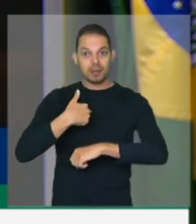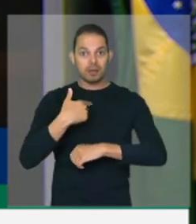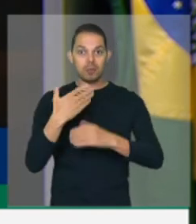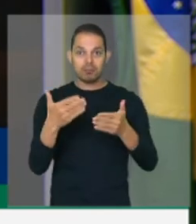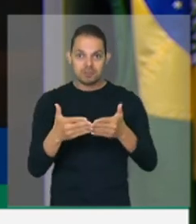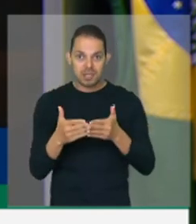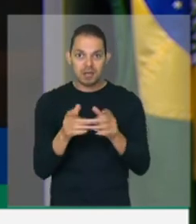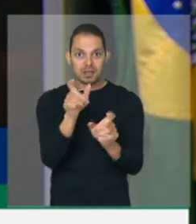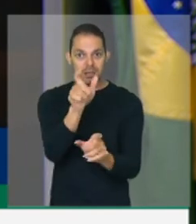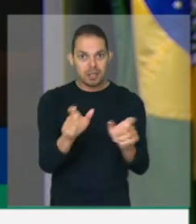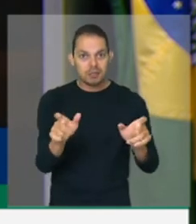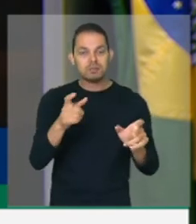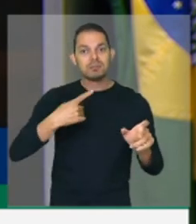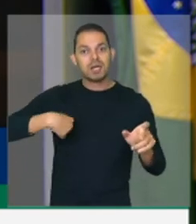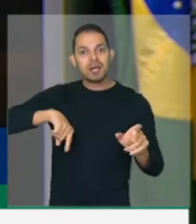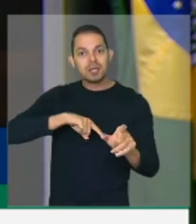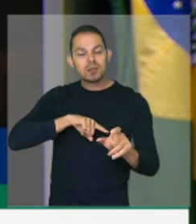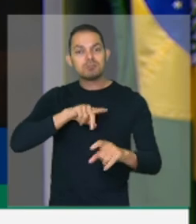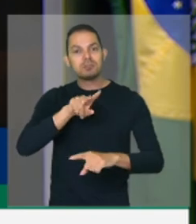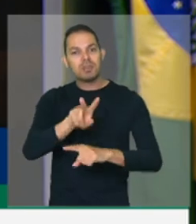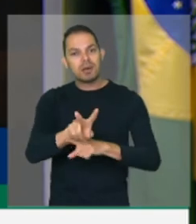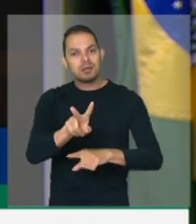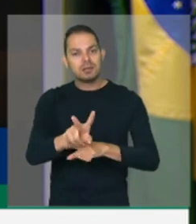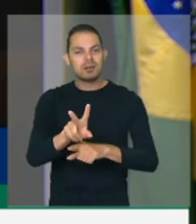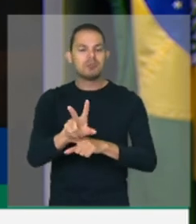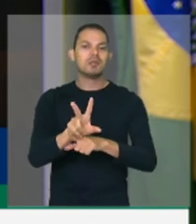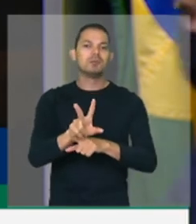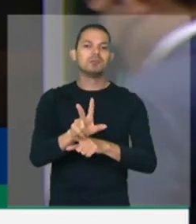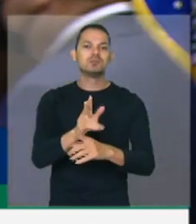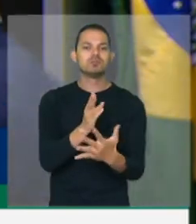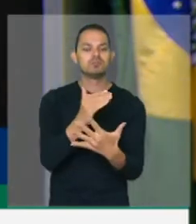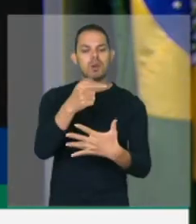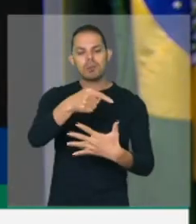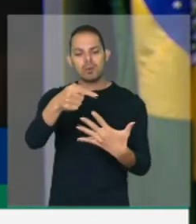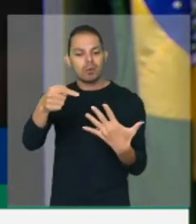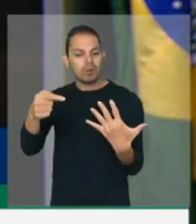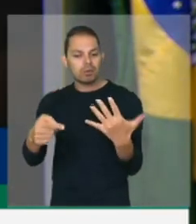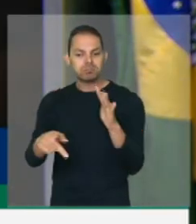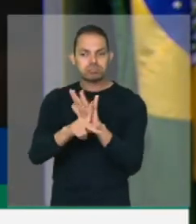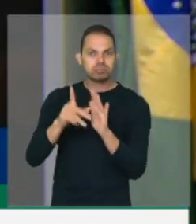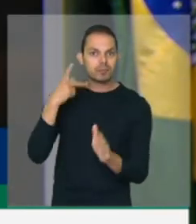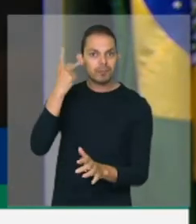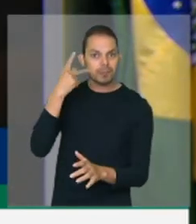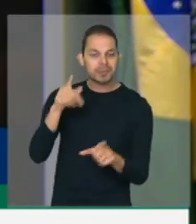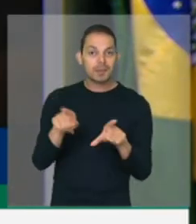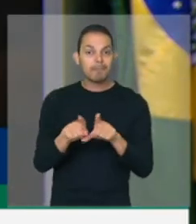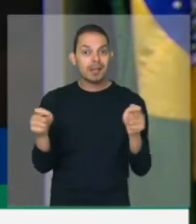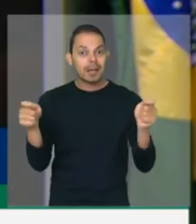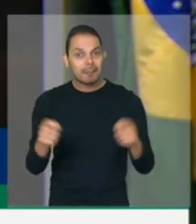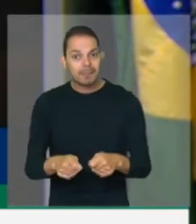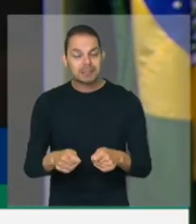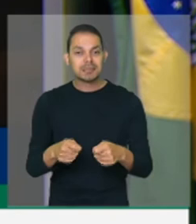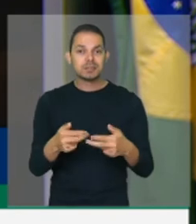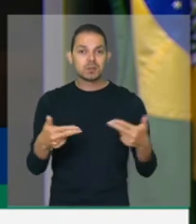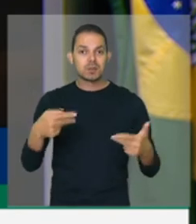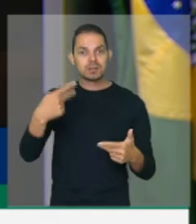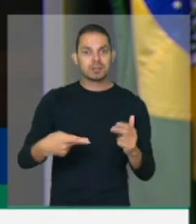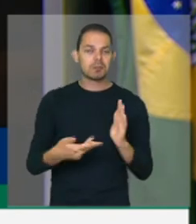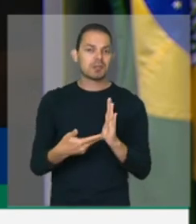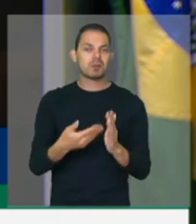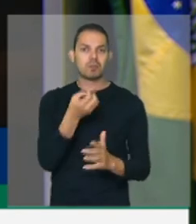nós preservemos as prerrogativas dos parlamentares e a capacidade daquilo que esse parlamento tem